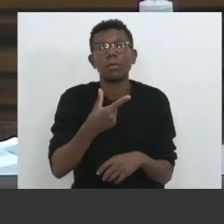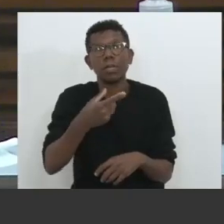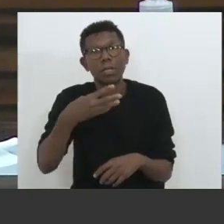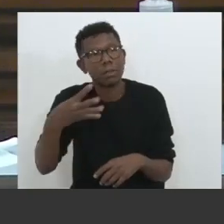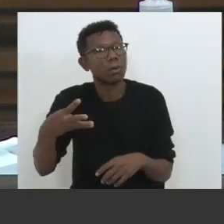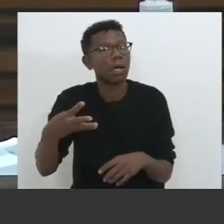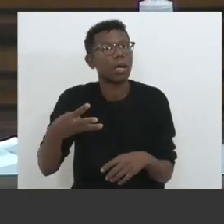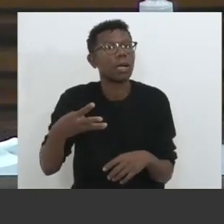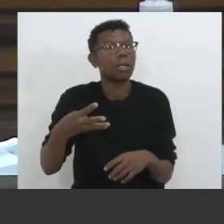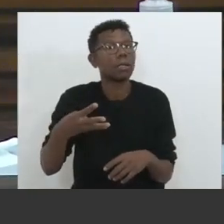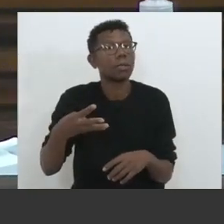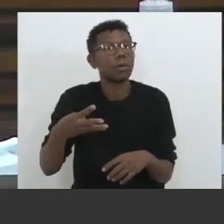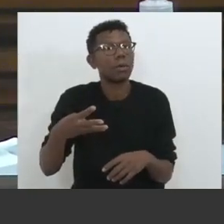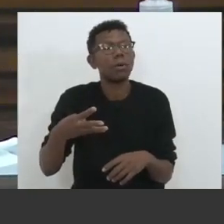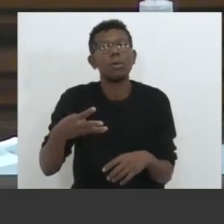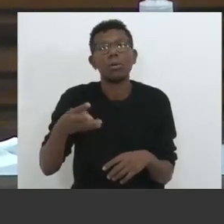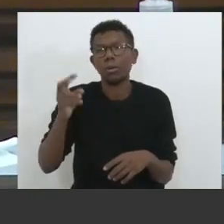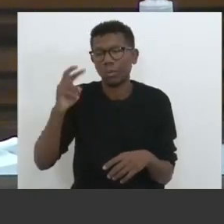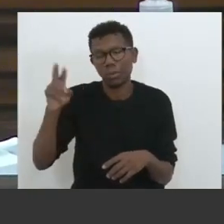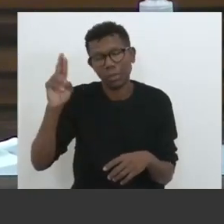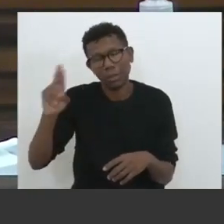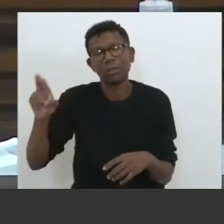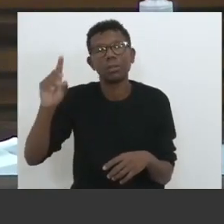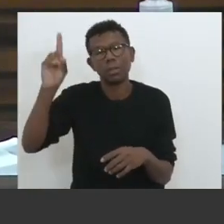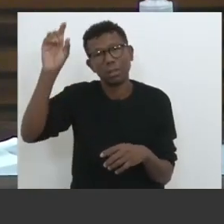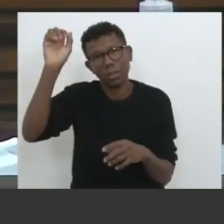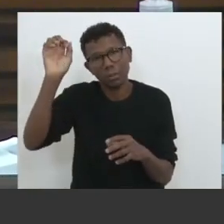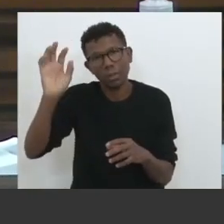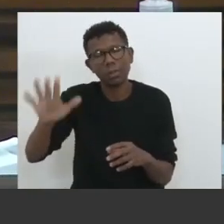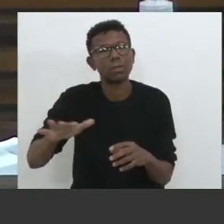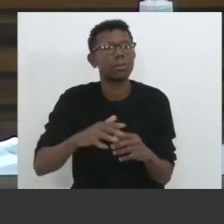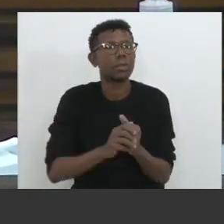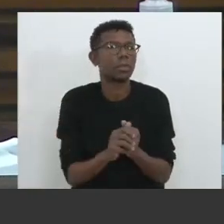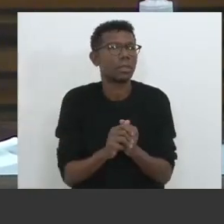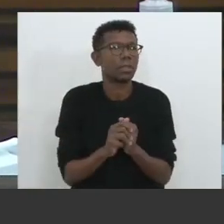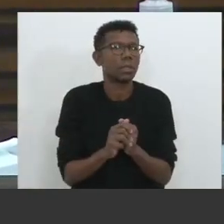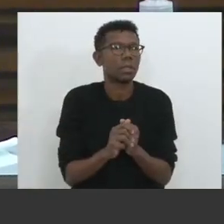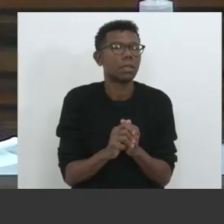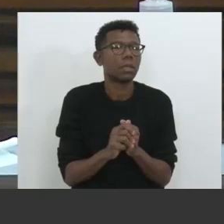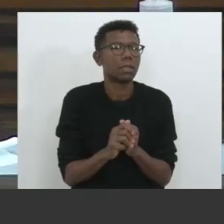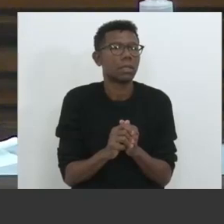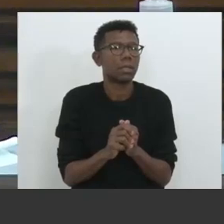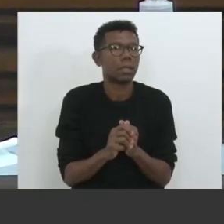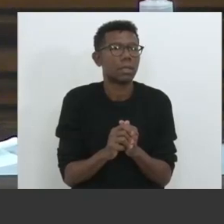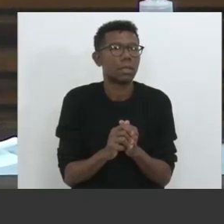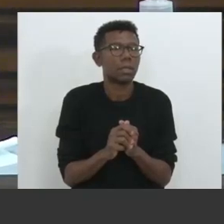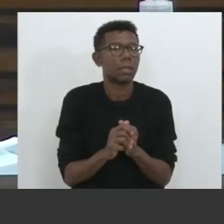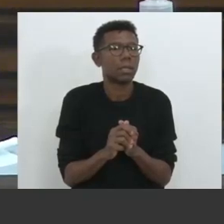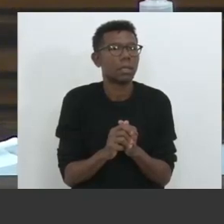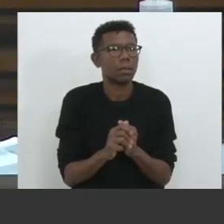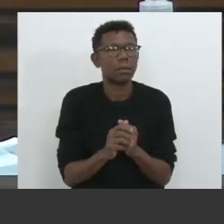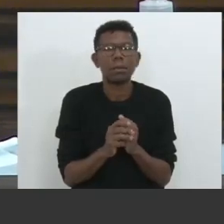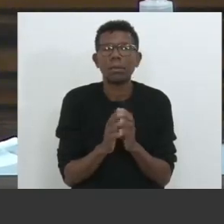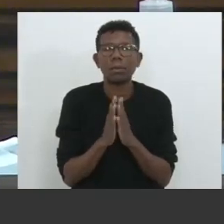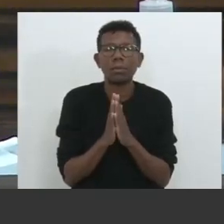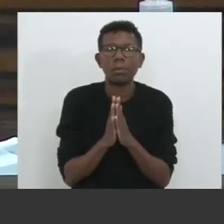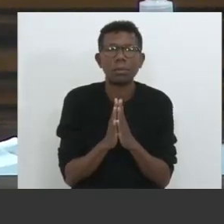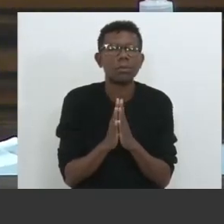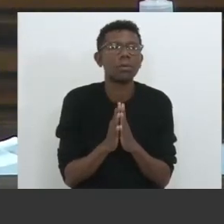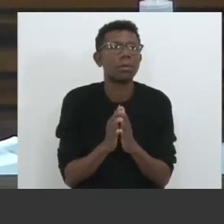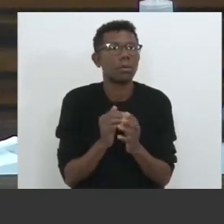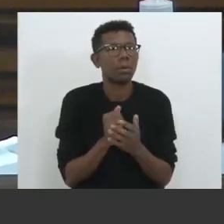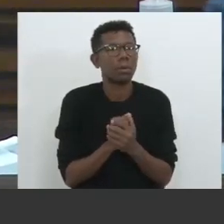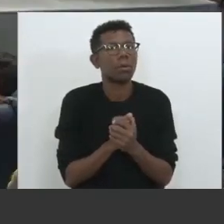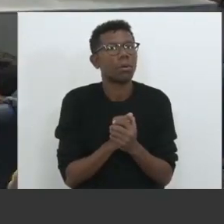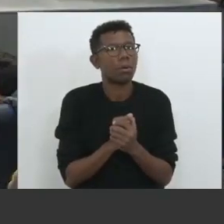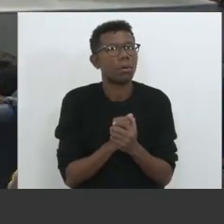Senhor Deus abençoe eu vou passar a palavra para ele que ele tem outro compromisso ele vai ter que se retirar então por favor pode fazer quiser usar a